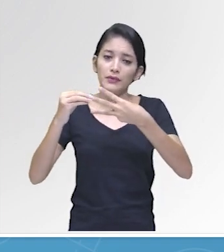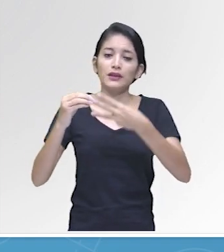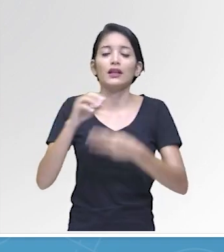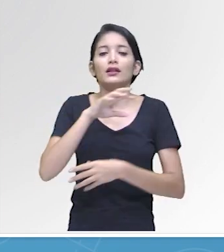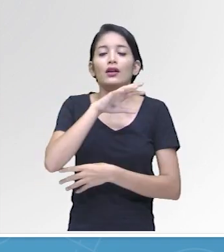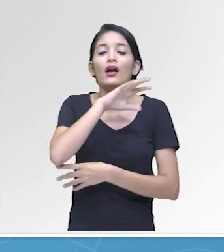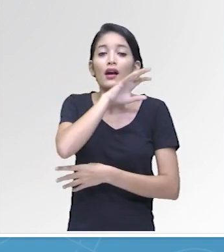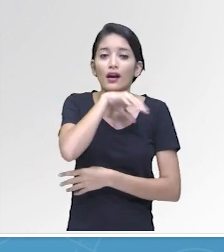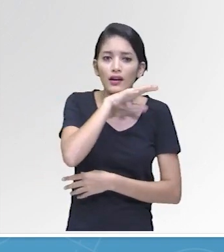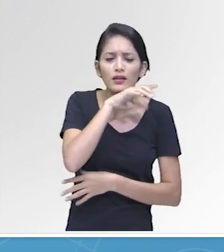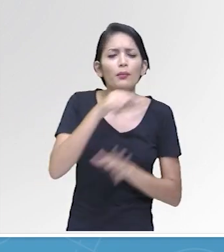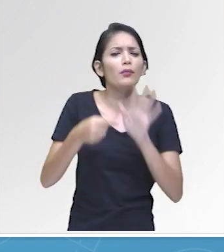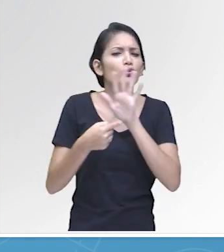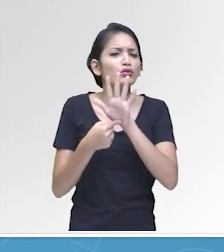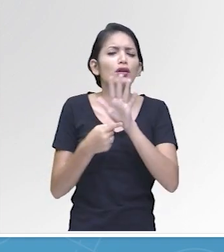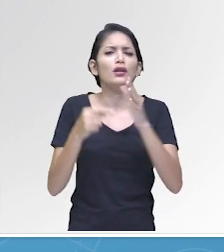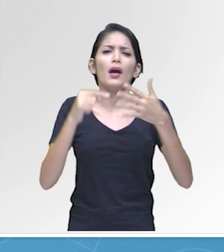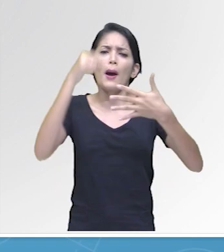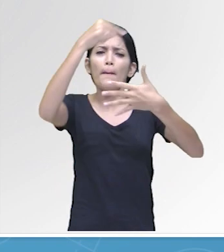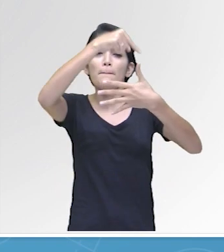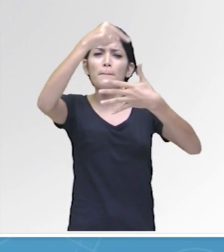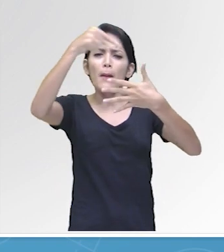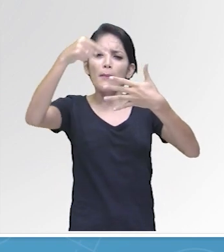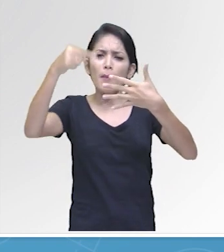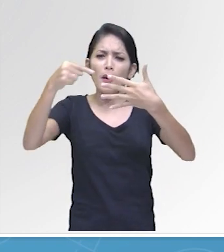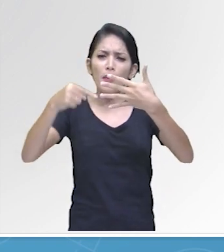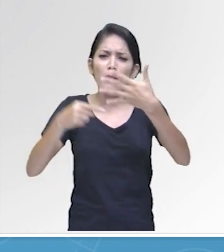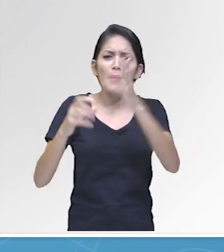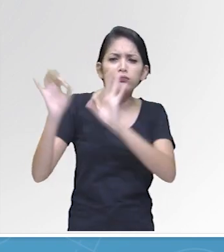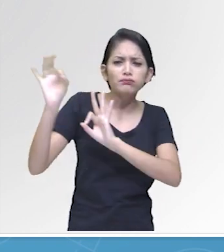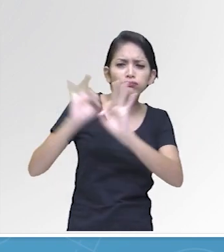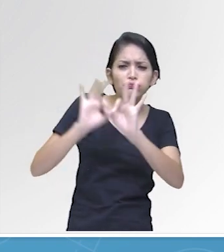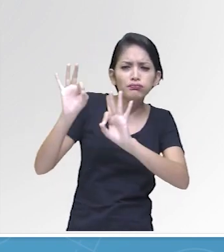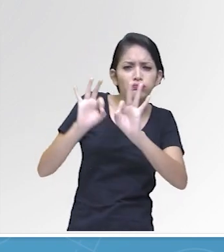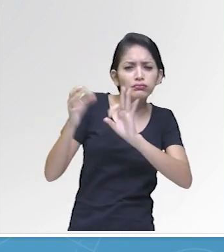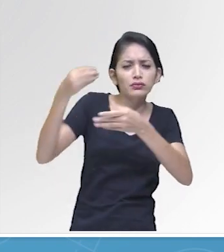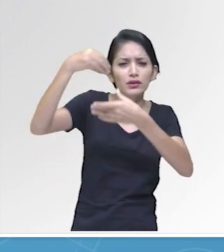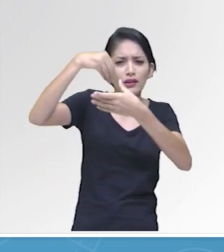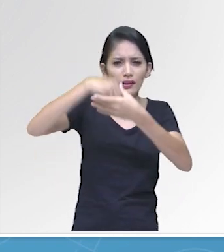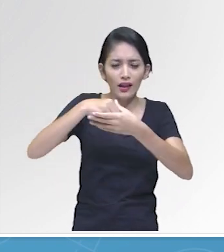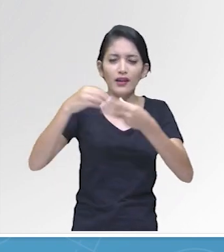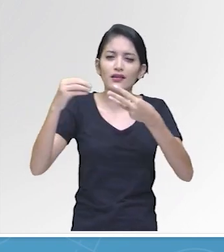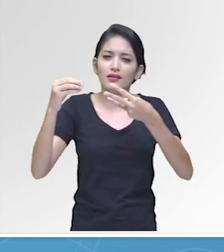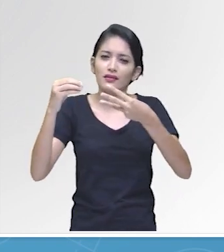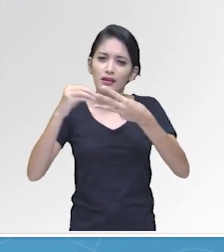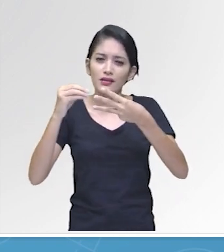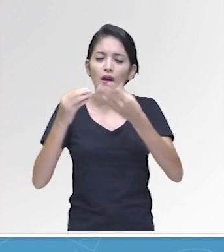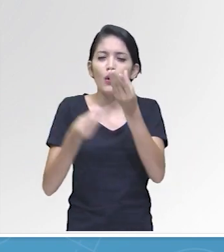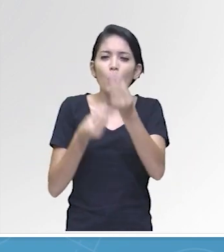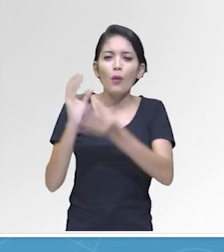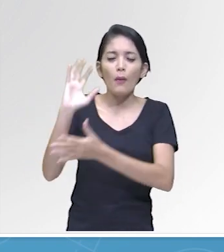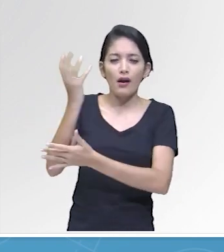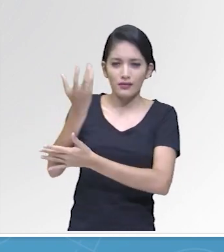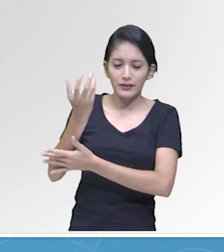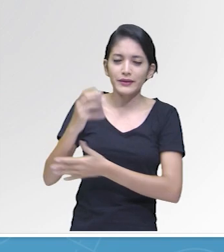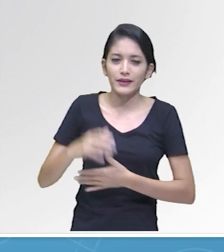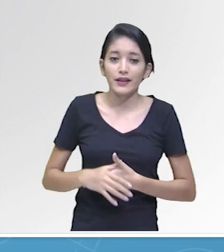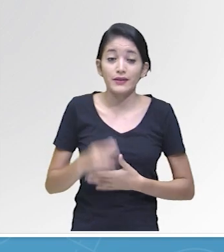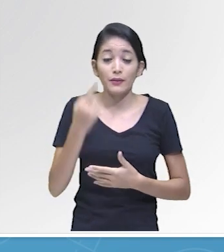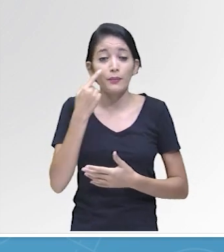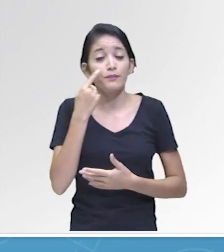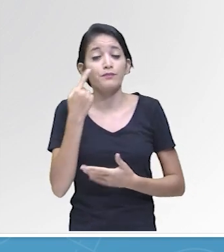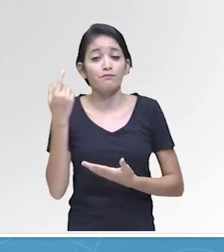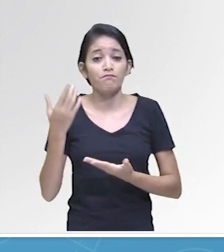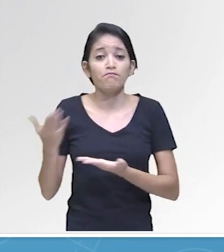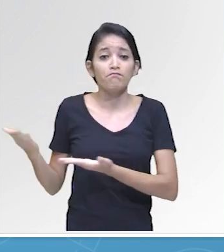animal, apontando todas as estruturas que estão dentro da célula. Dessa forma elas se organizam. Reparem aí que vocês vão